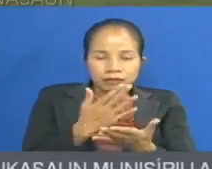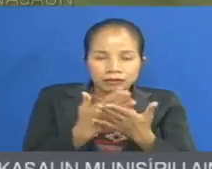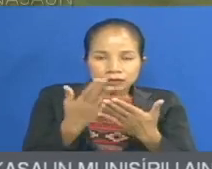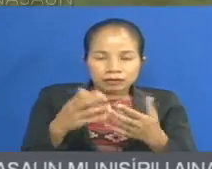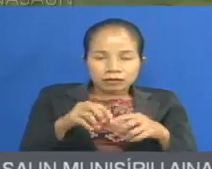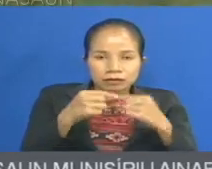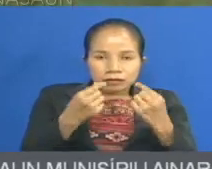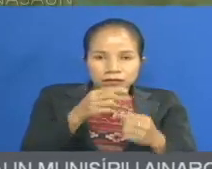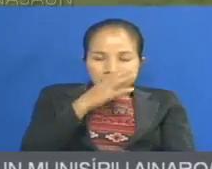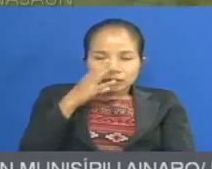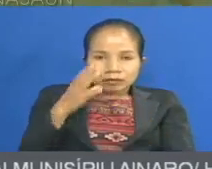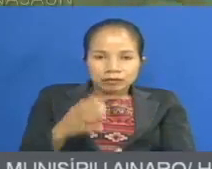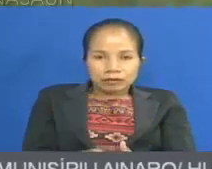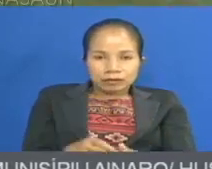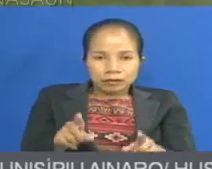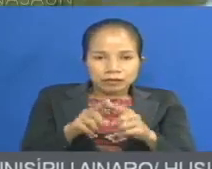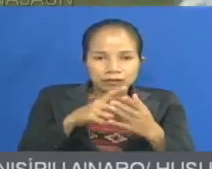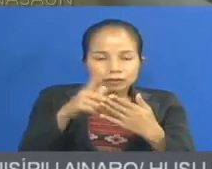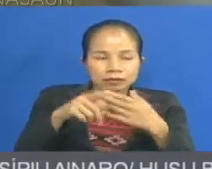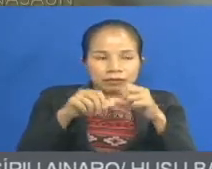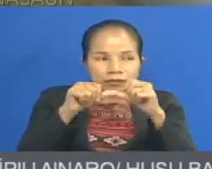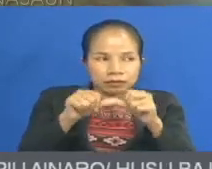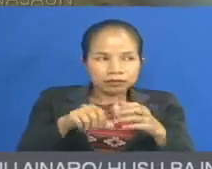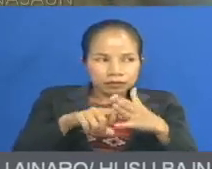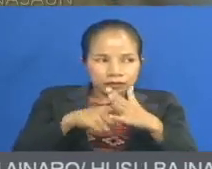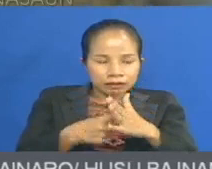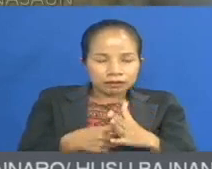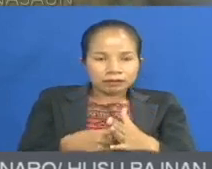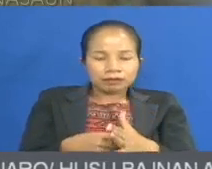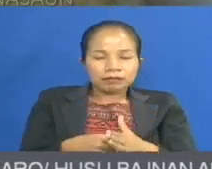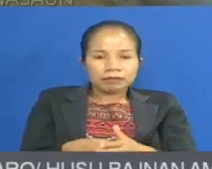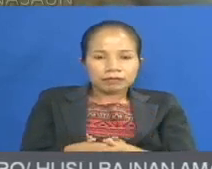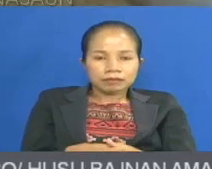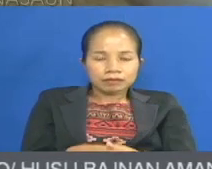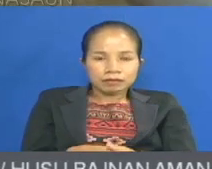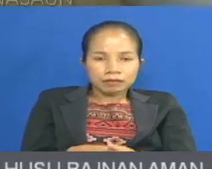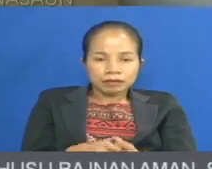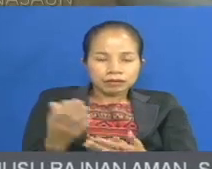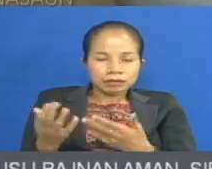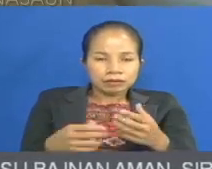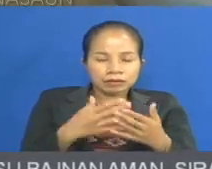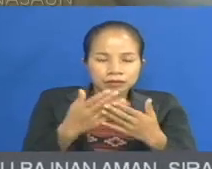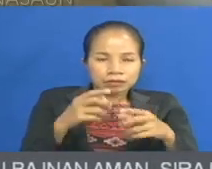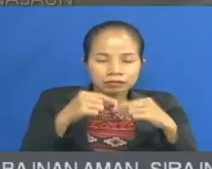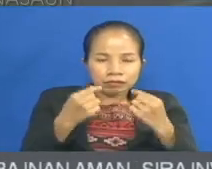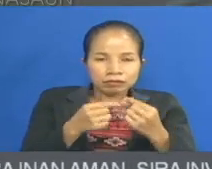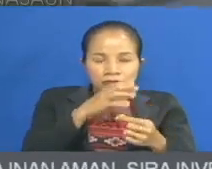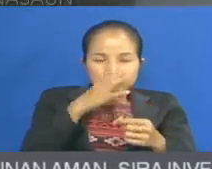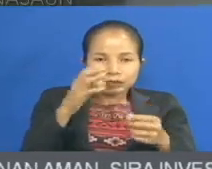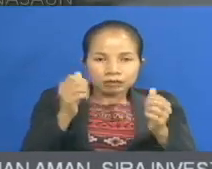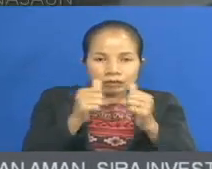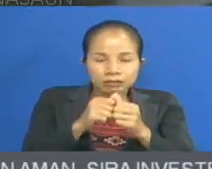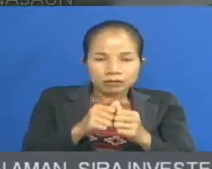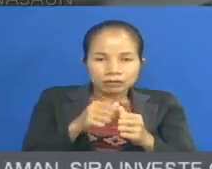grupo agricultor nundar programa continuação sabe nebefo ona apoio equipamentos ba grupo agricultura sira